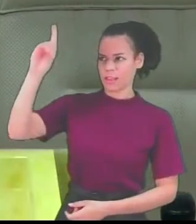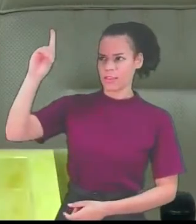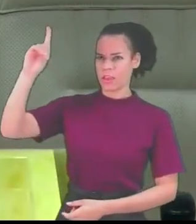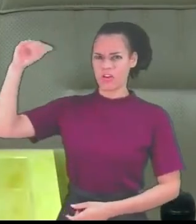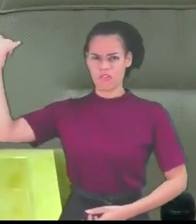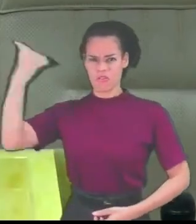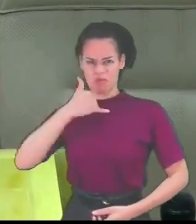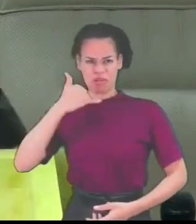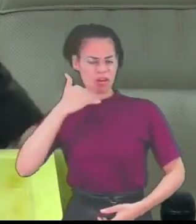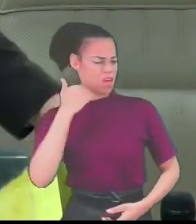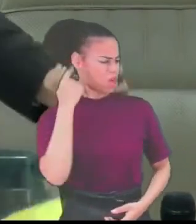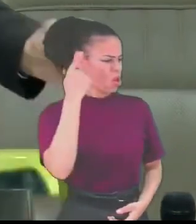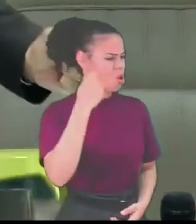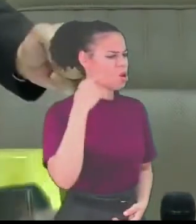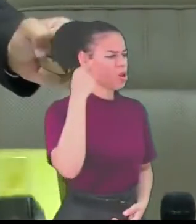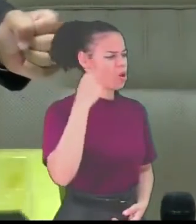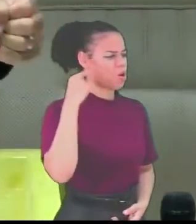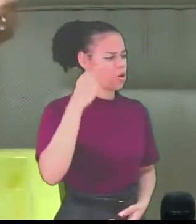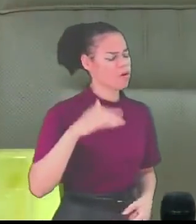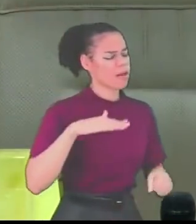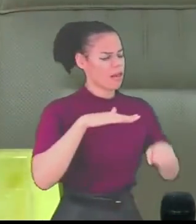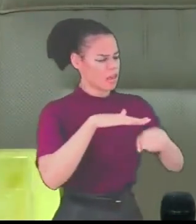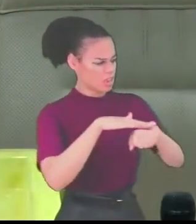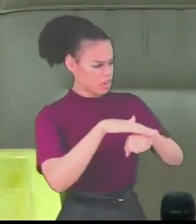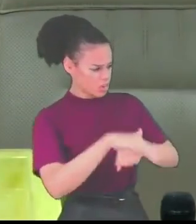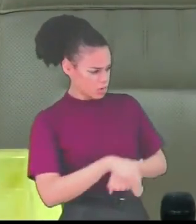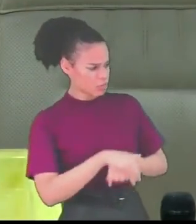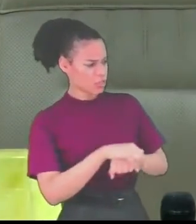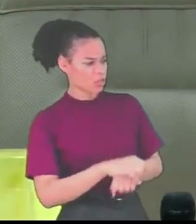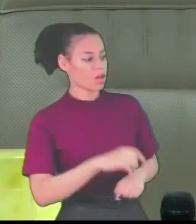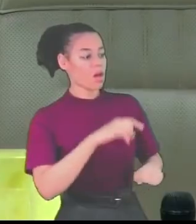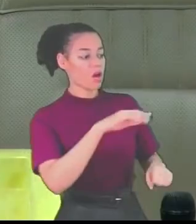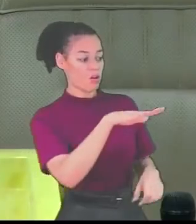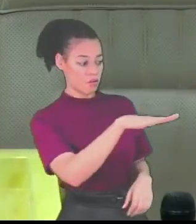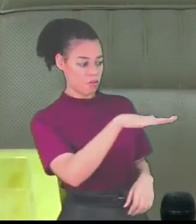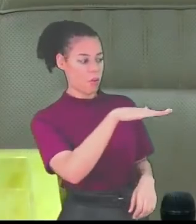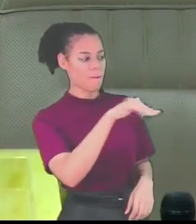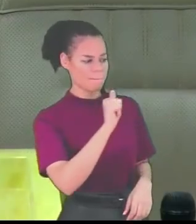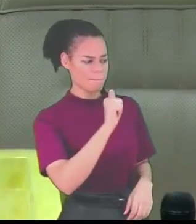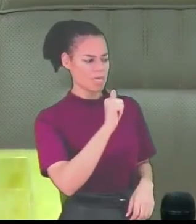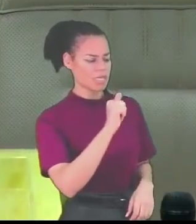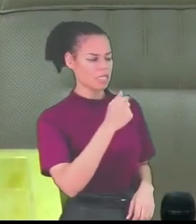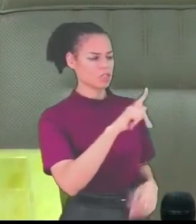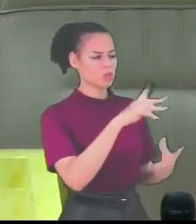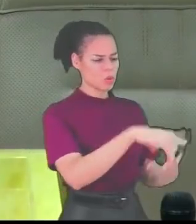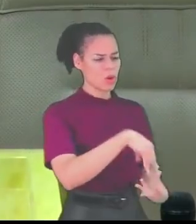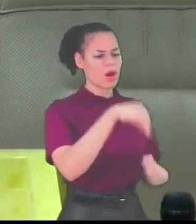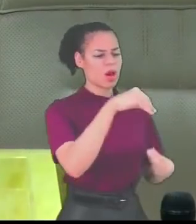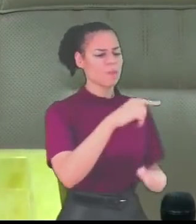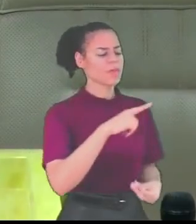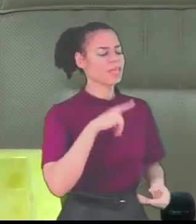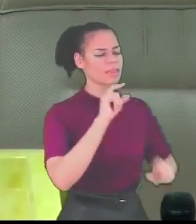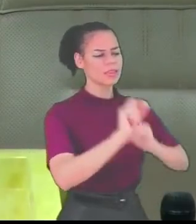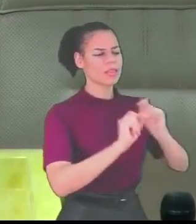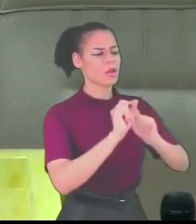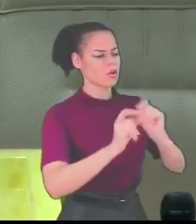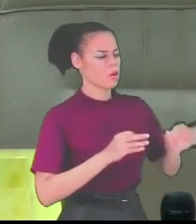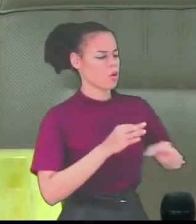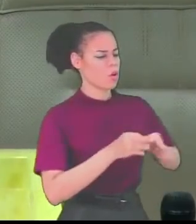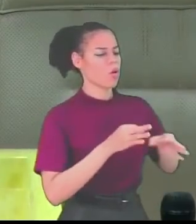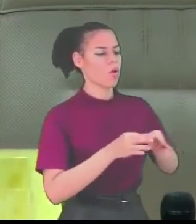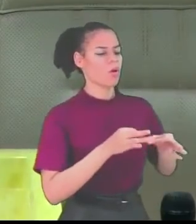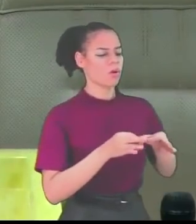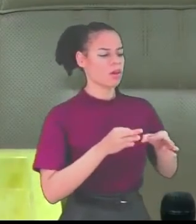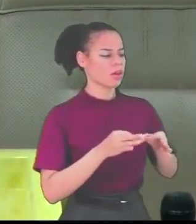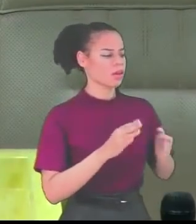louco esta noite vou te pedir a alma Eo que tens preparado para